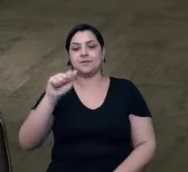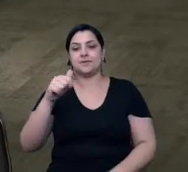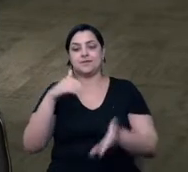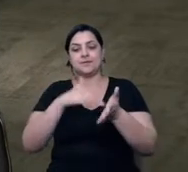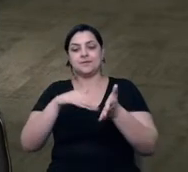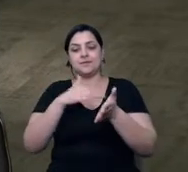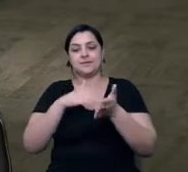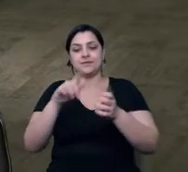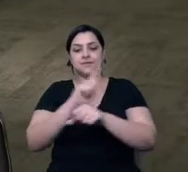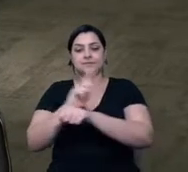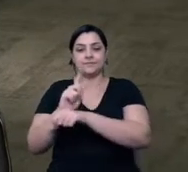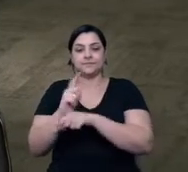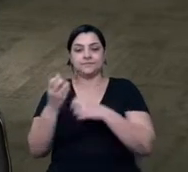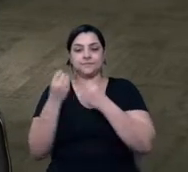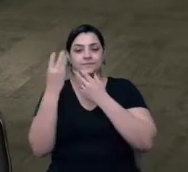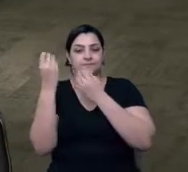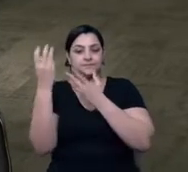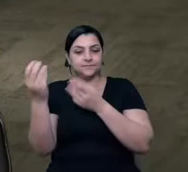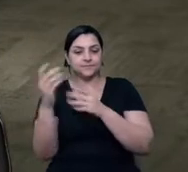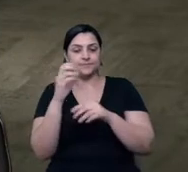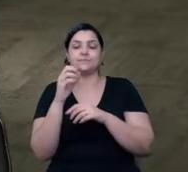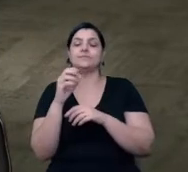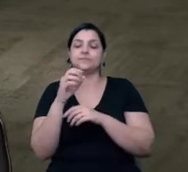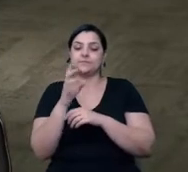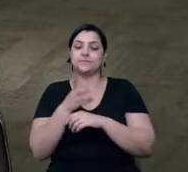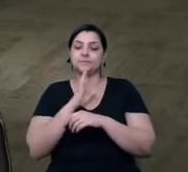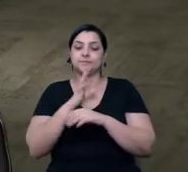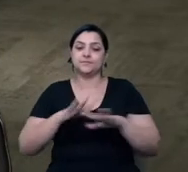da Informação e do Conhecimento e à primeira